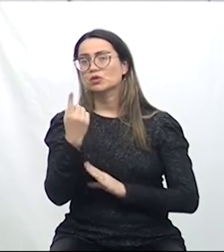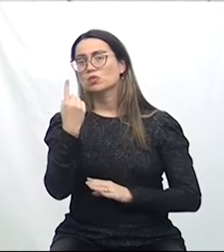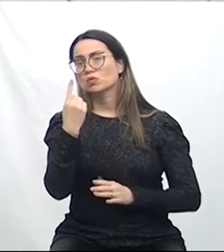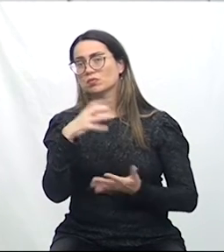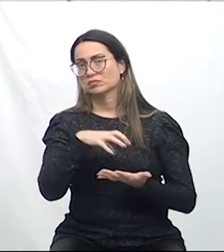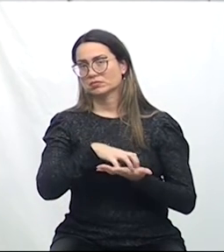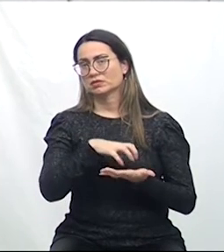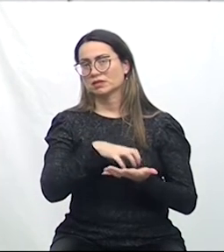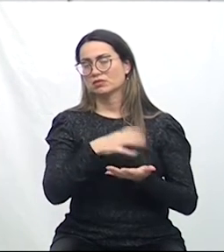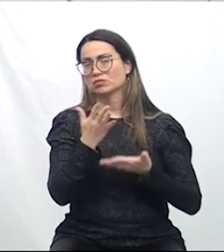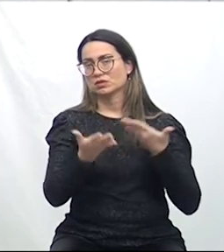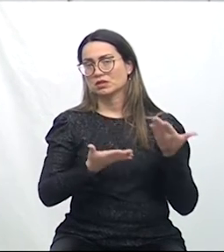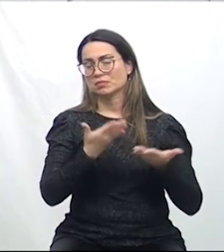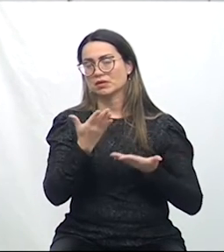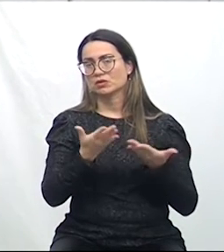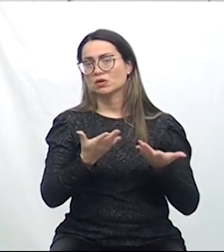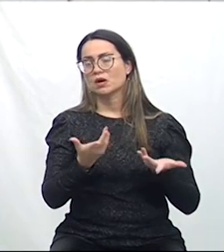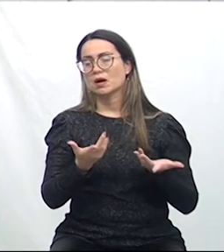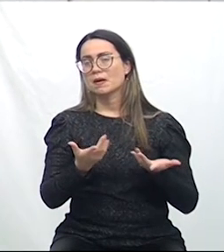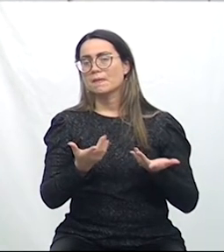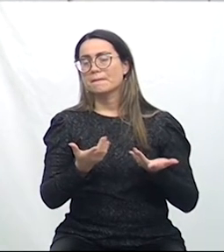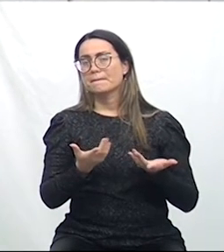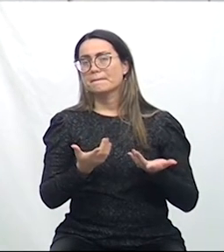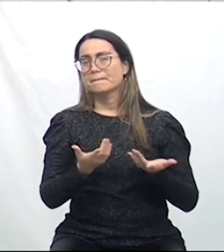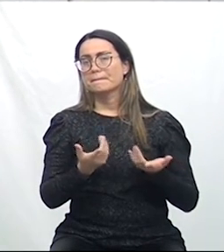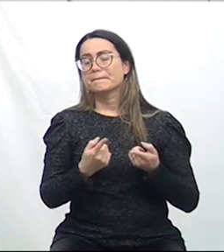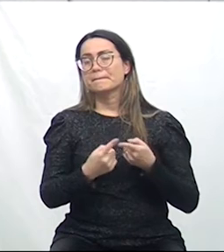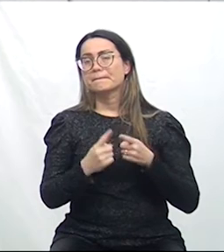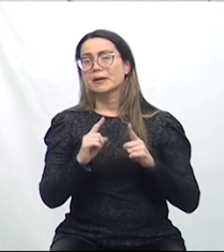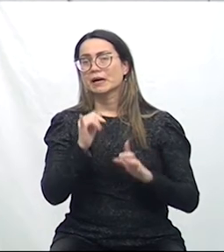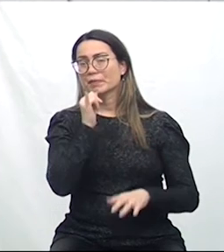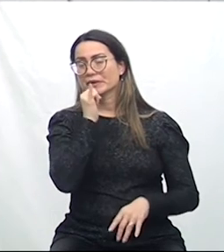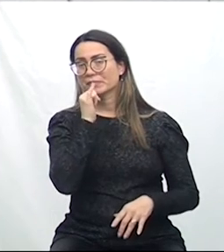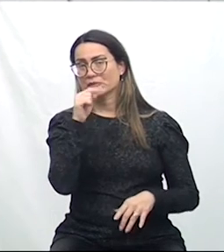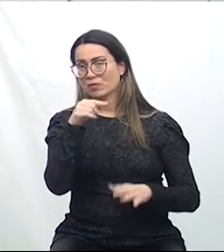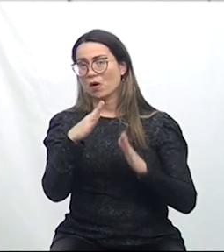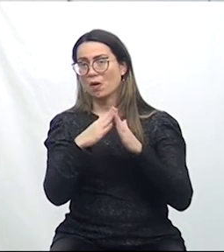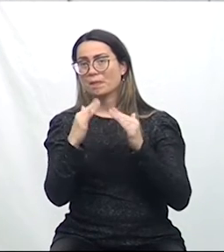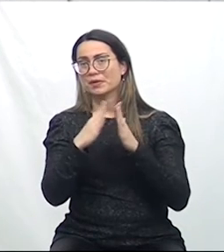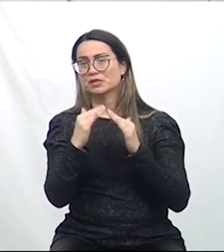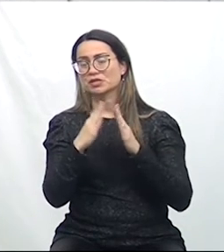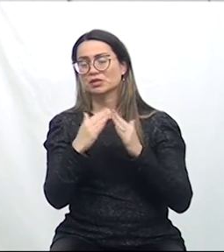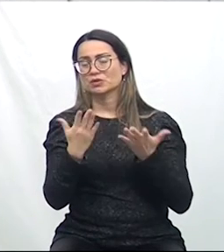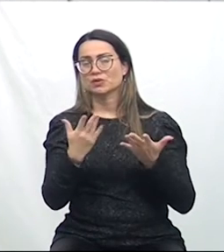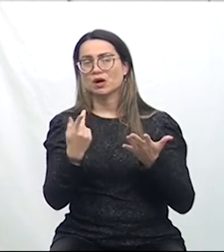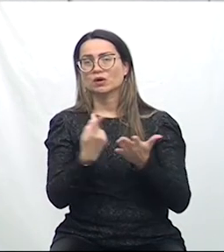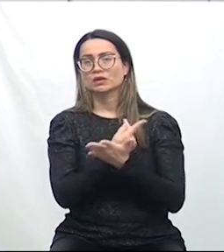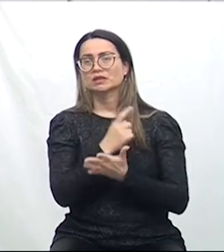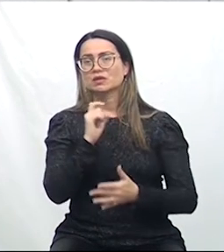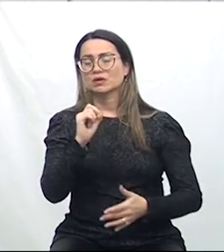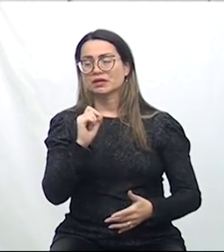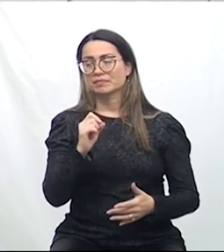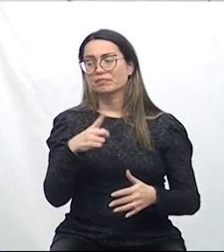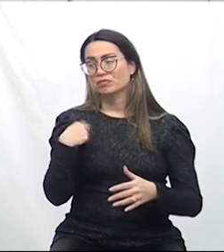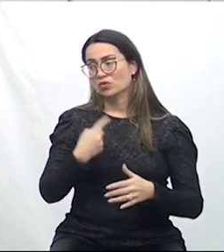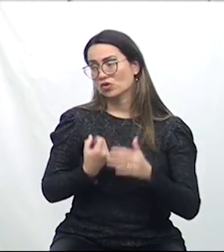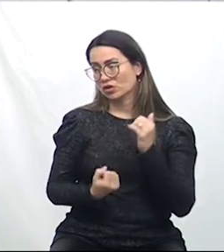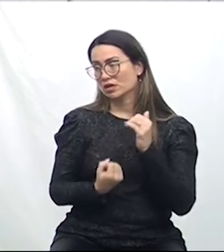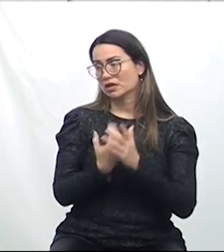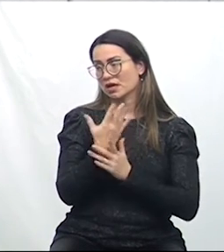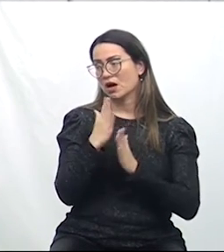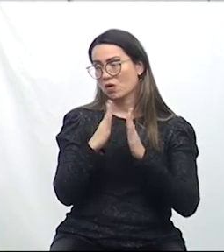dessas pessoas. Mas esse requerimento chegou a ponto de a gente poder fazer um requerimento, um